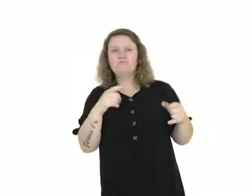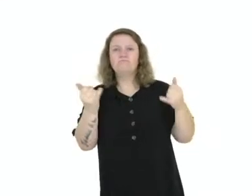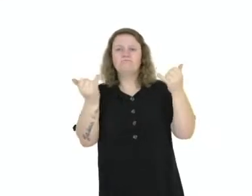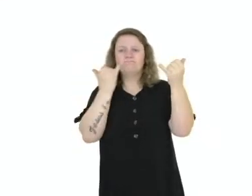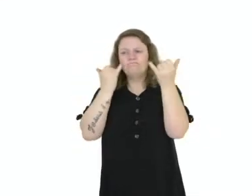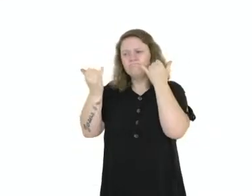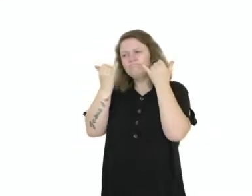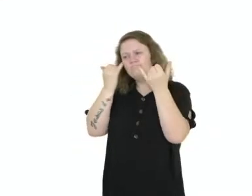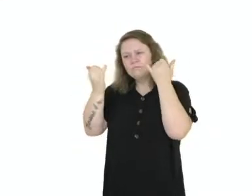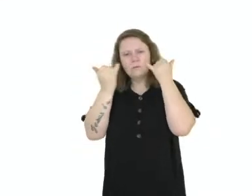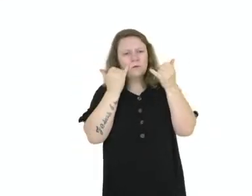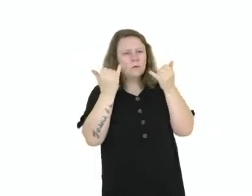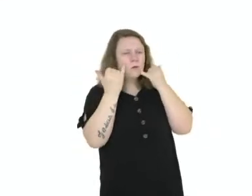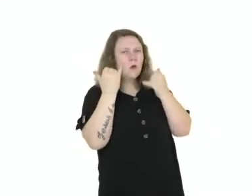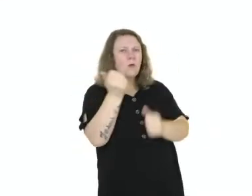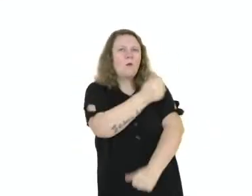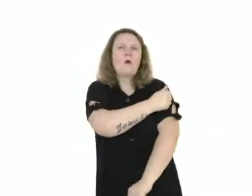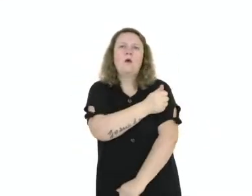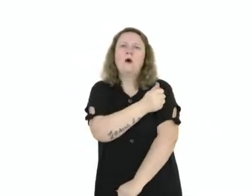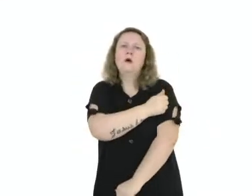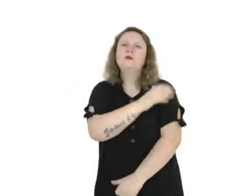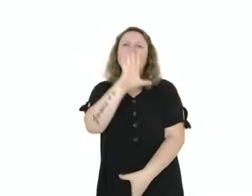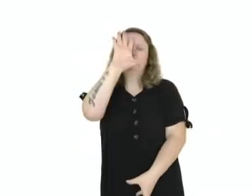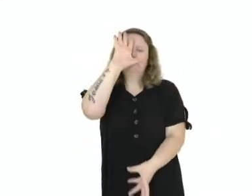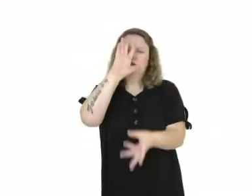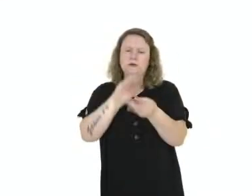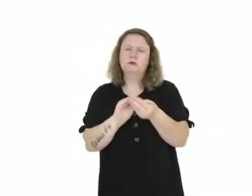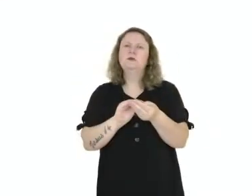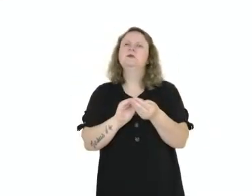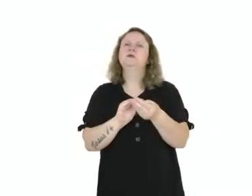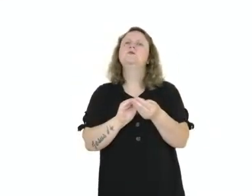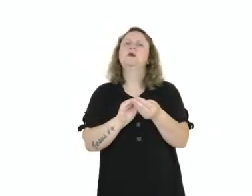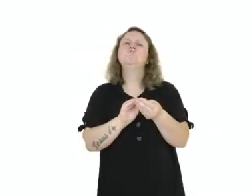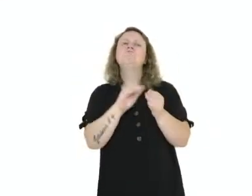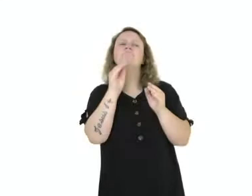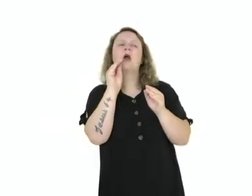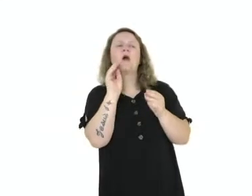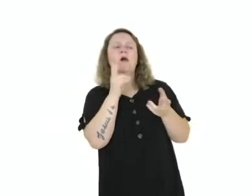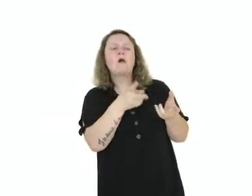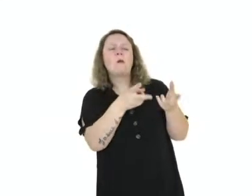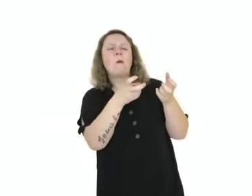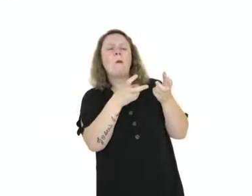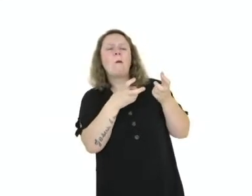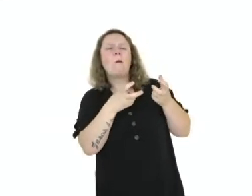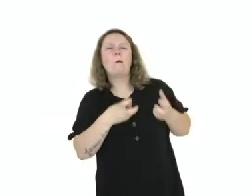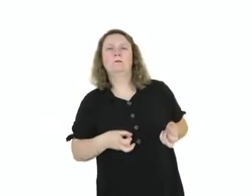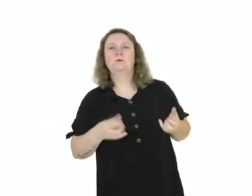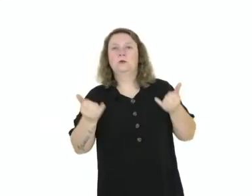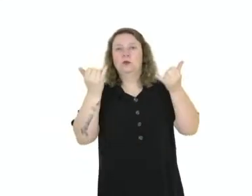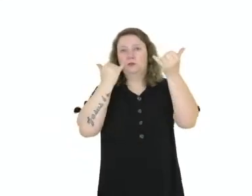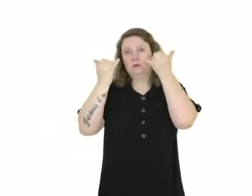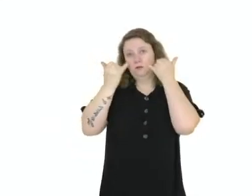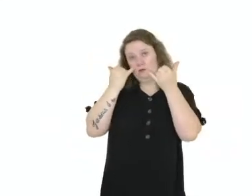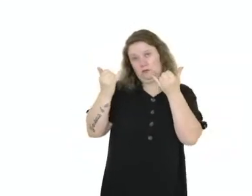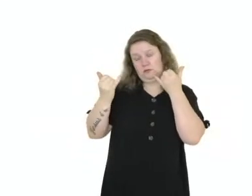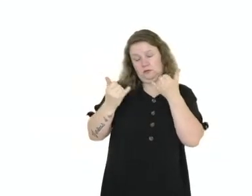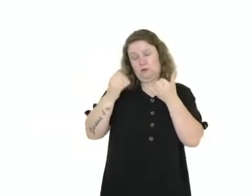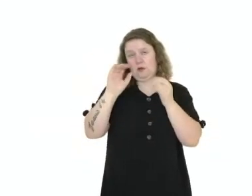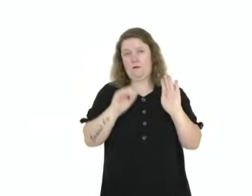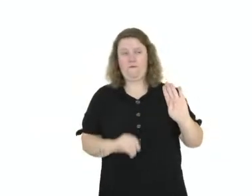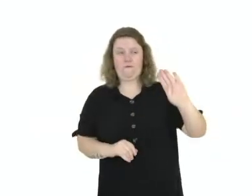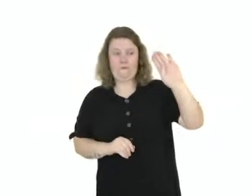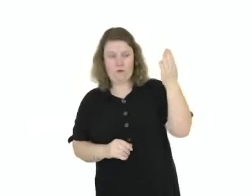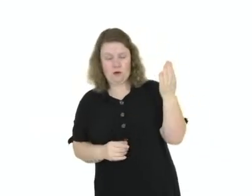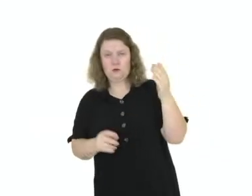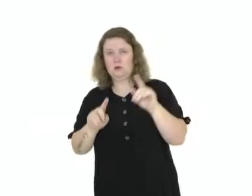os alunos entenderem a categorizá-las, diz Ilioli. Vimos que há notícias falsas, mas também as que